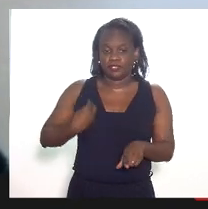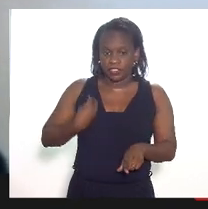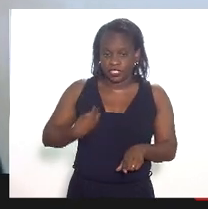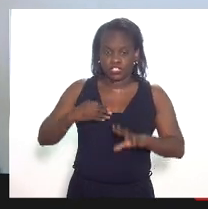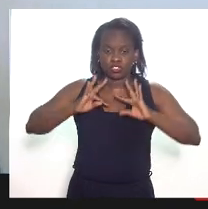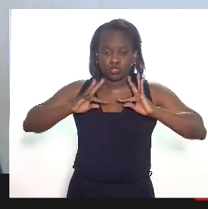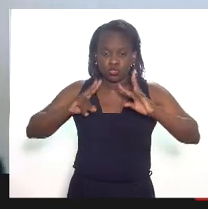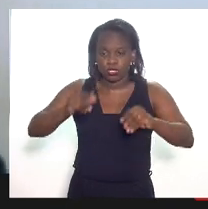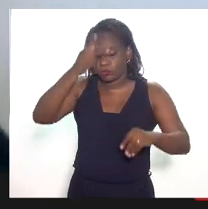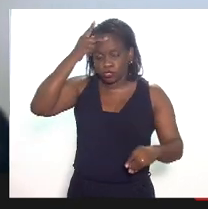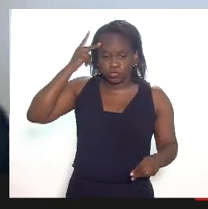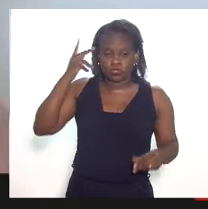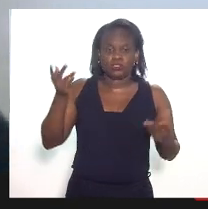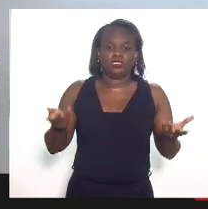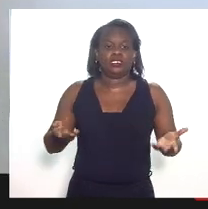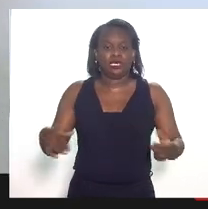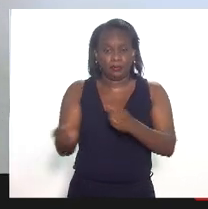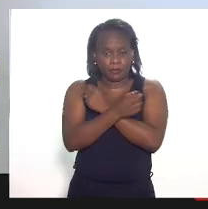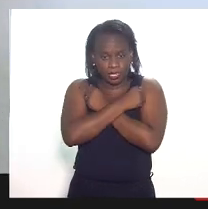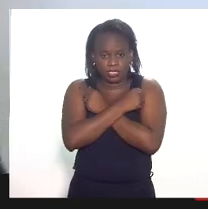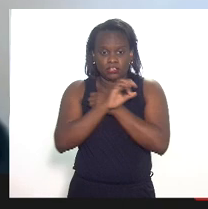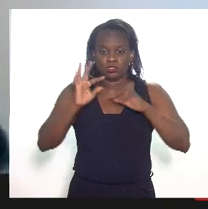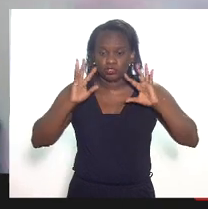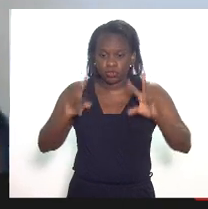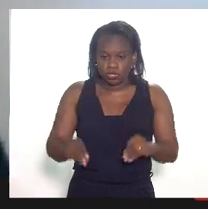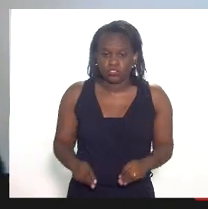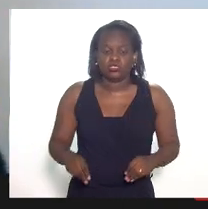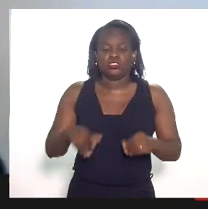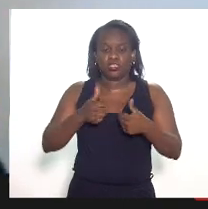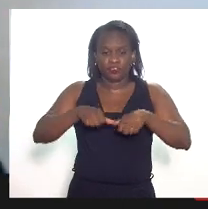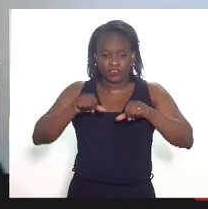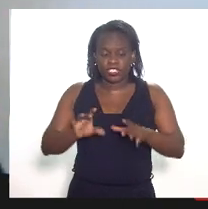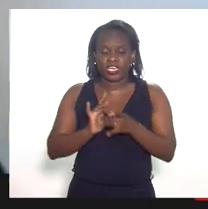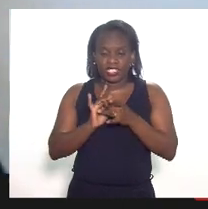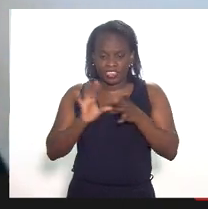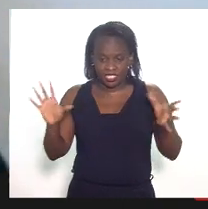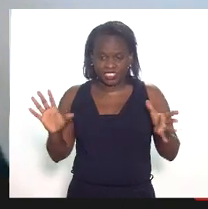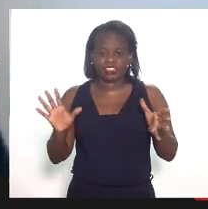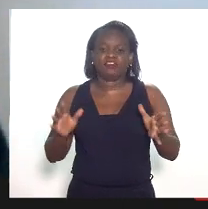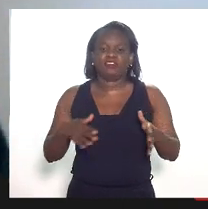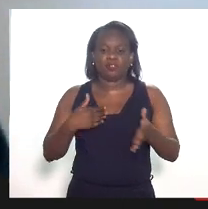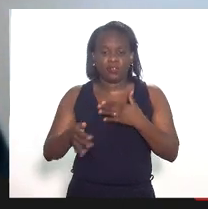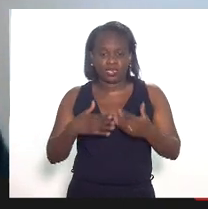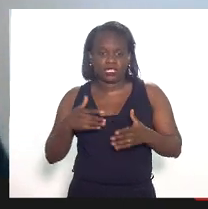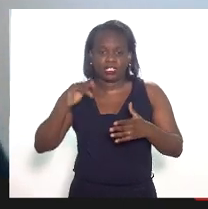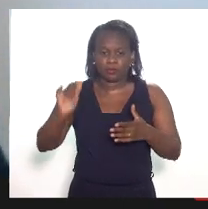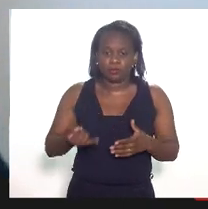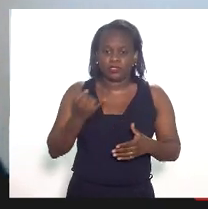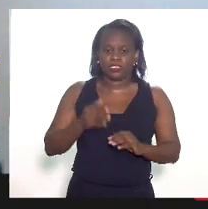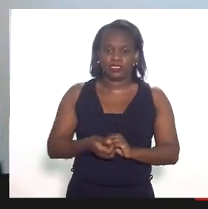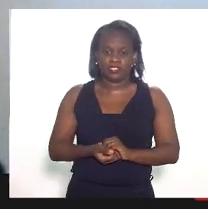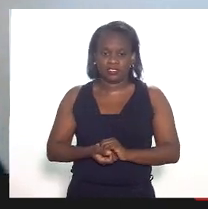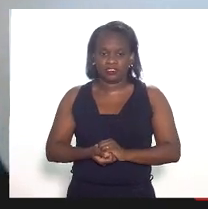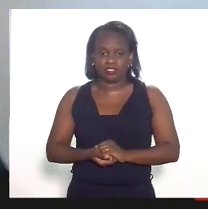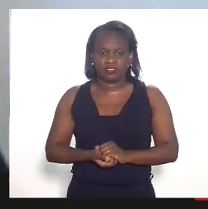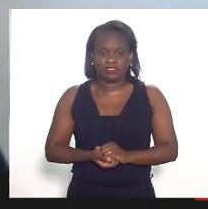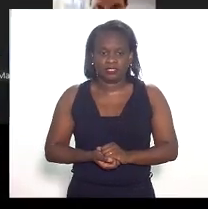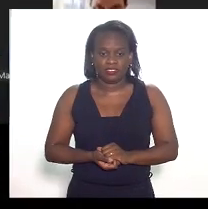de todas as pessoas. Um forte abraço e ficamos à disposição para outras oportunidades.